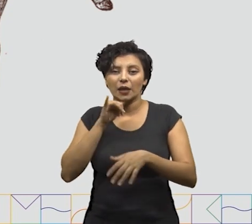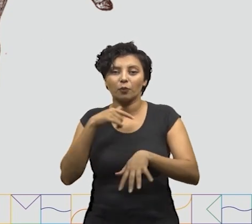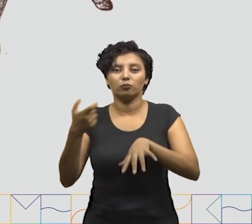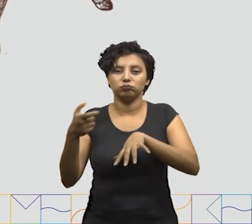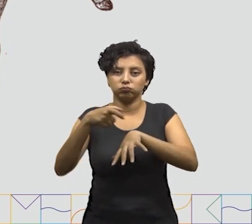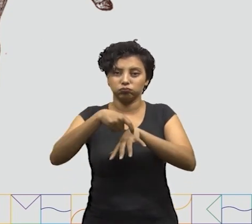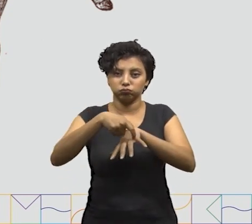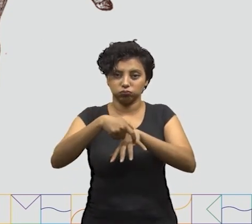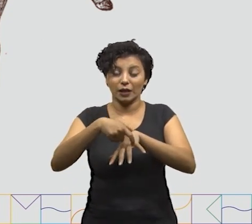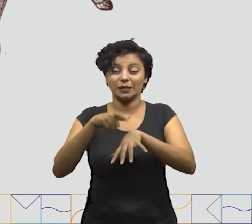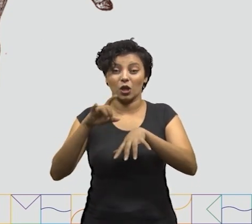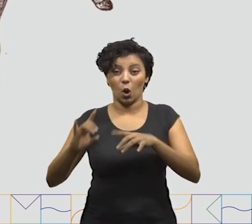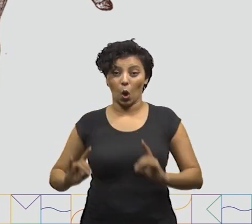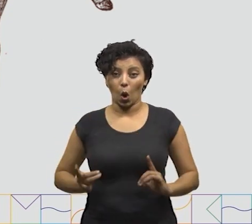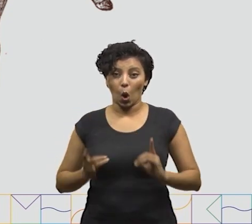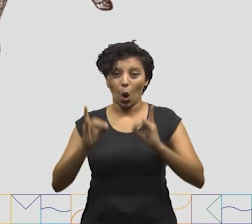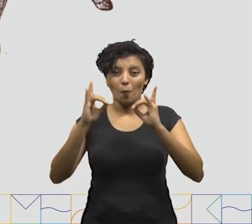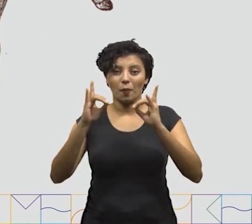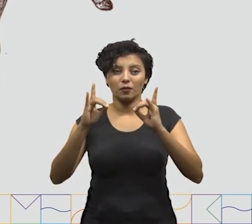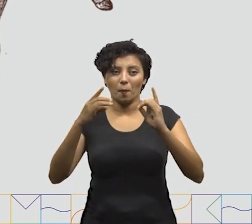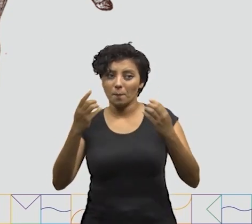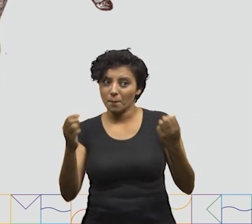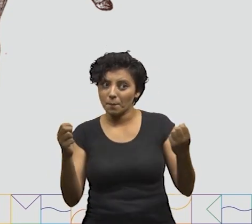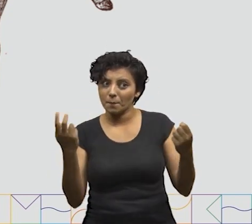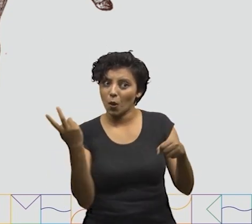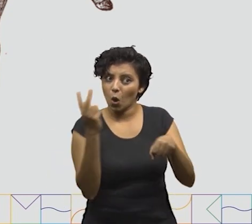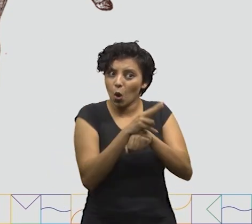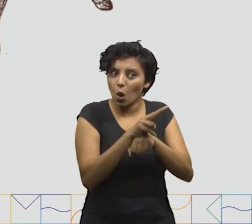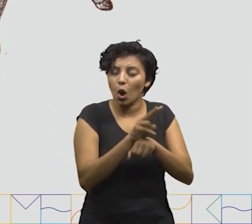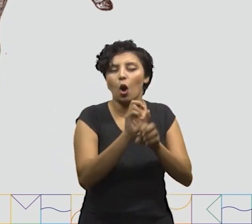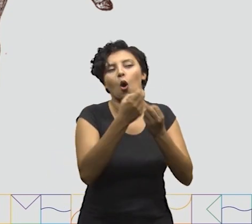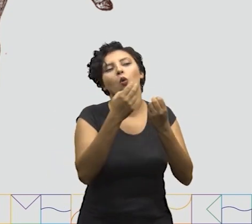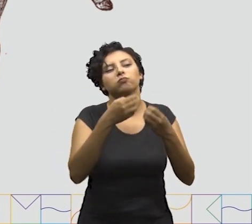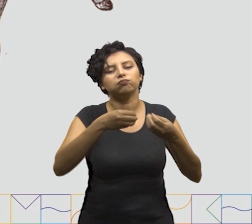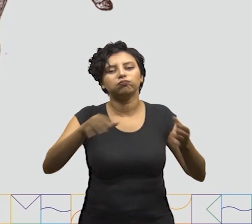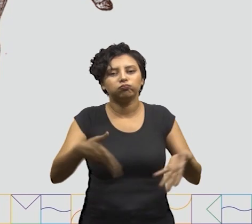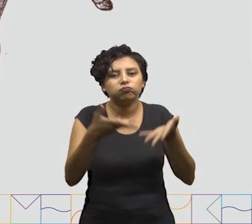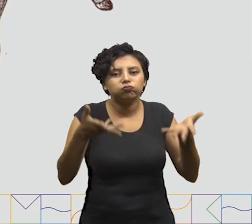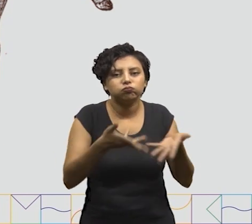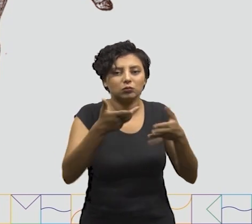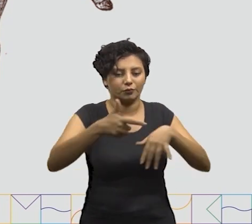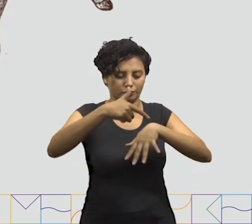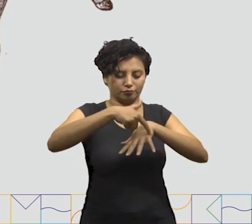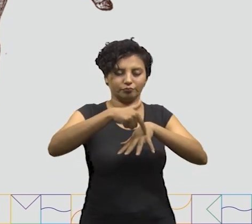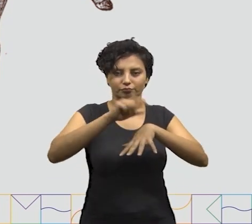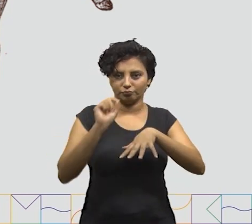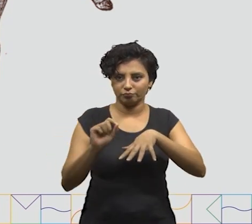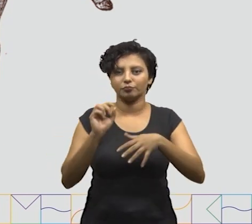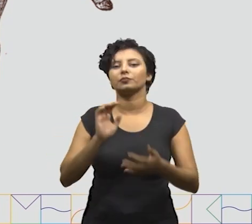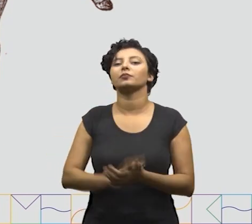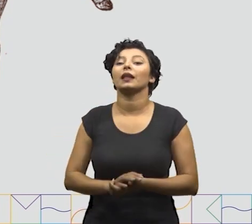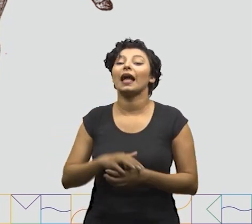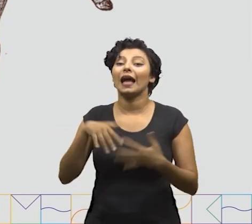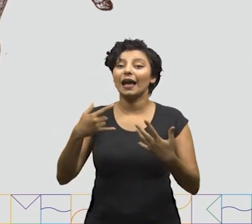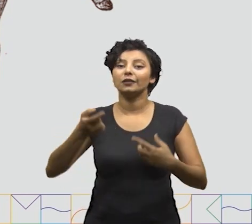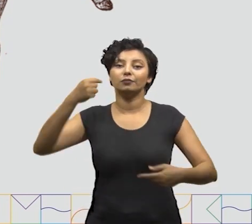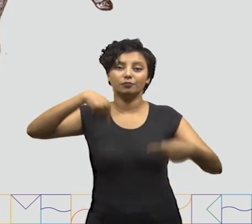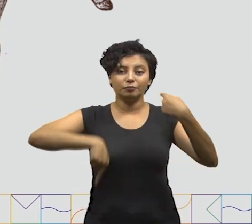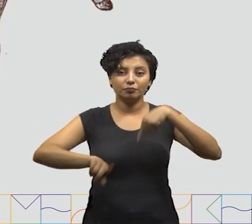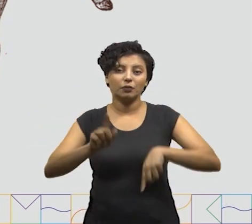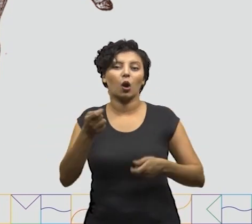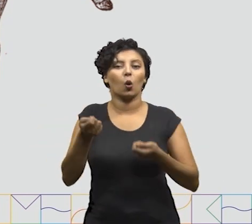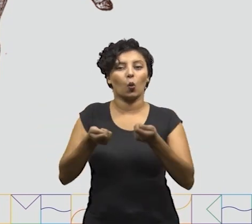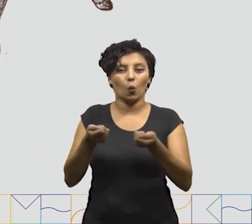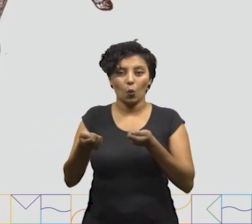o hormônio bloqueia ou ativa a estrutura-alvo. Dessa maneira, o funcionamento do corpo